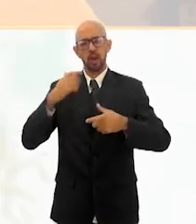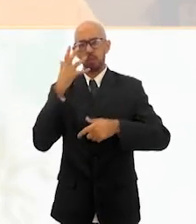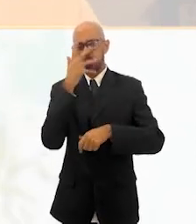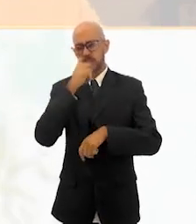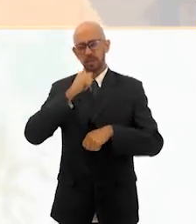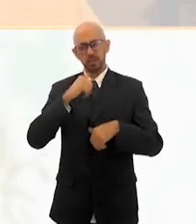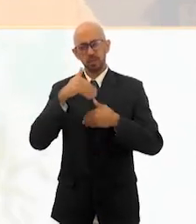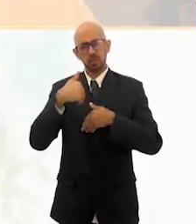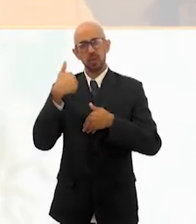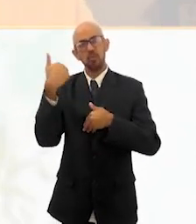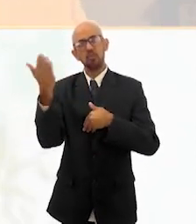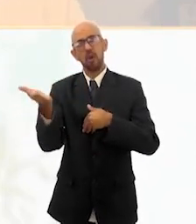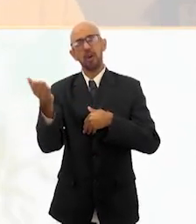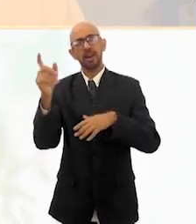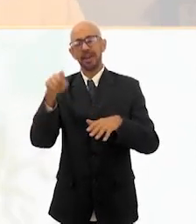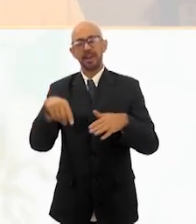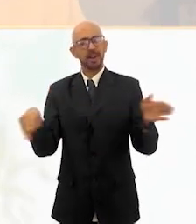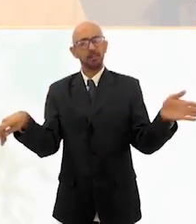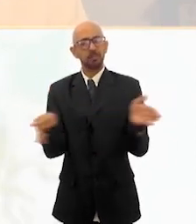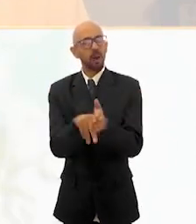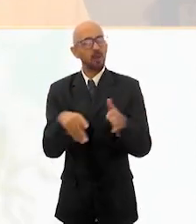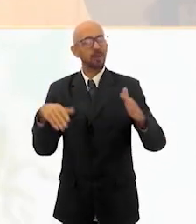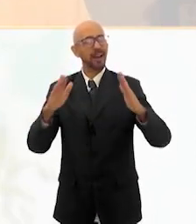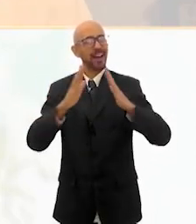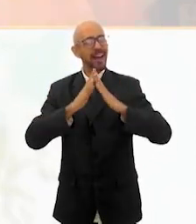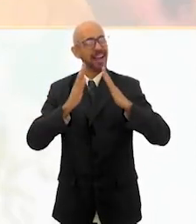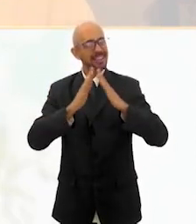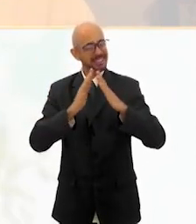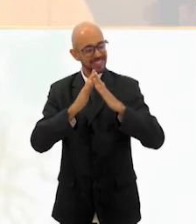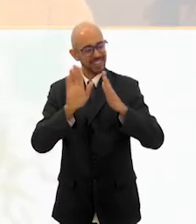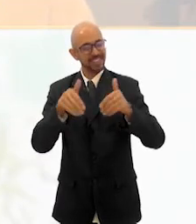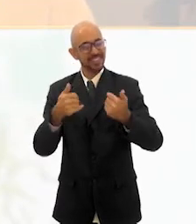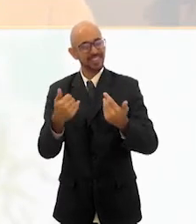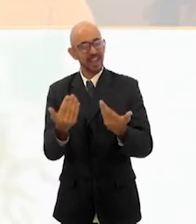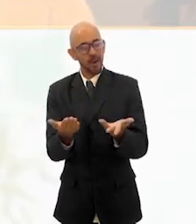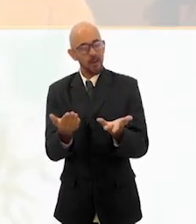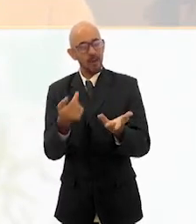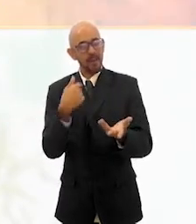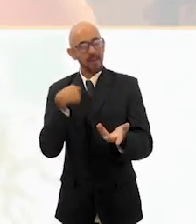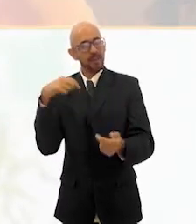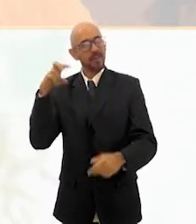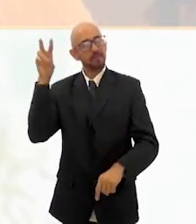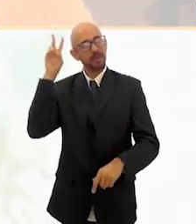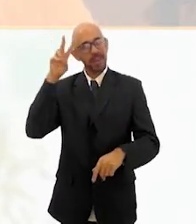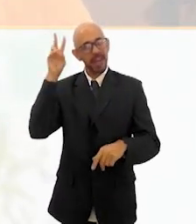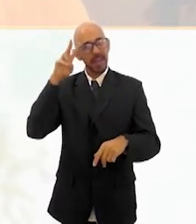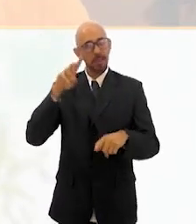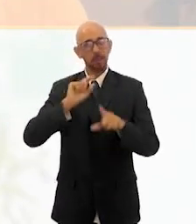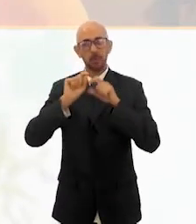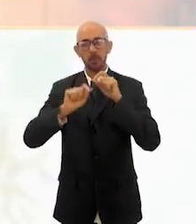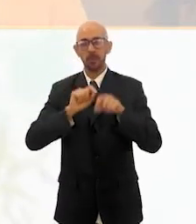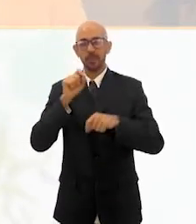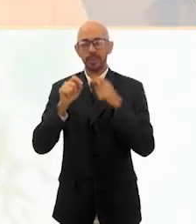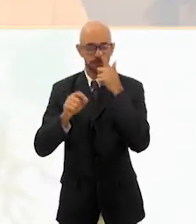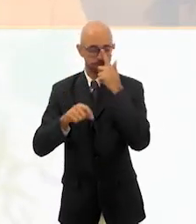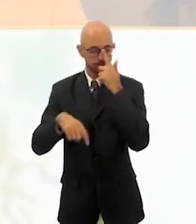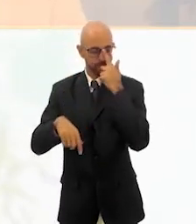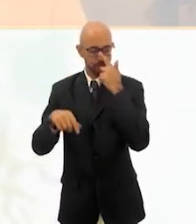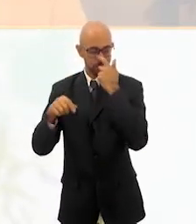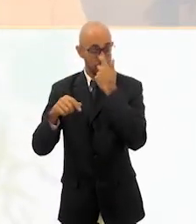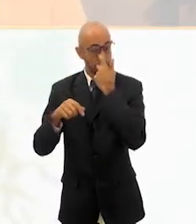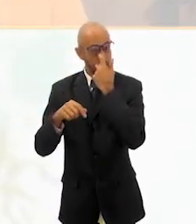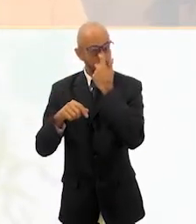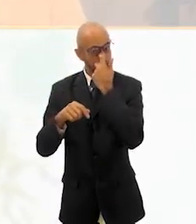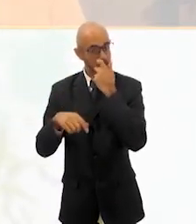bonito que o externo fazia parte da minha casa. Isso, como eu falei, tanto que é uma memória que eu trago até hoje, como nessa época eu acredito